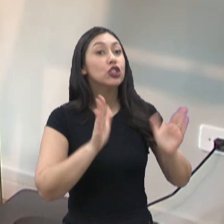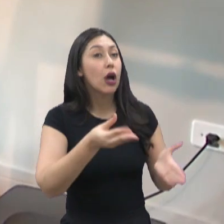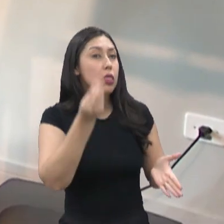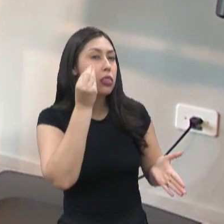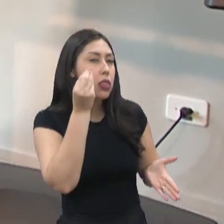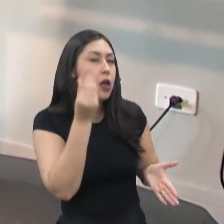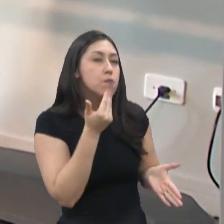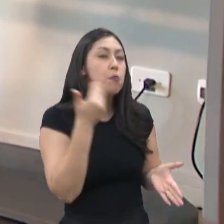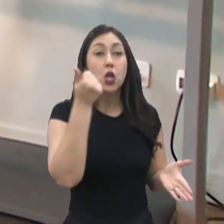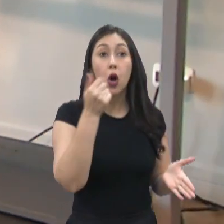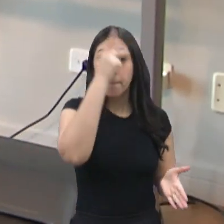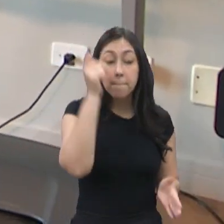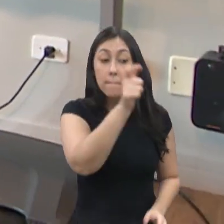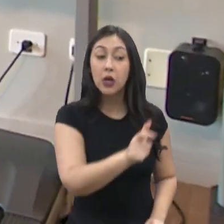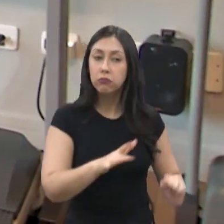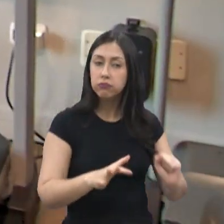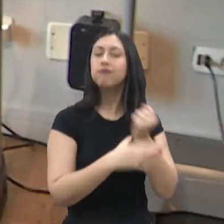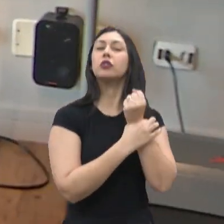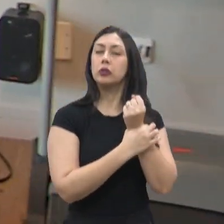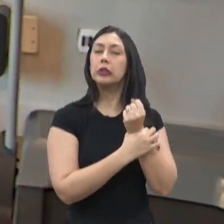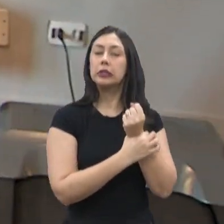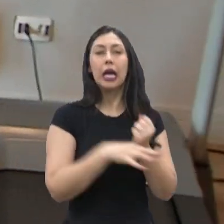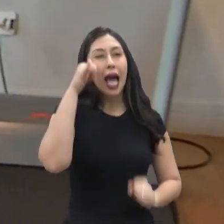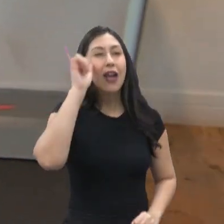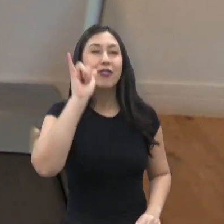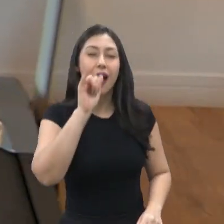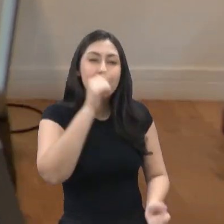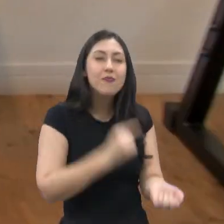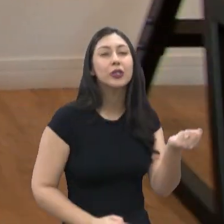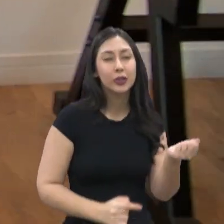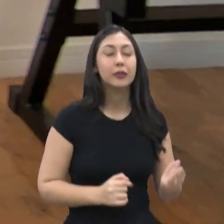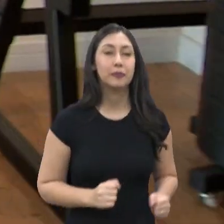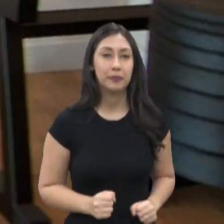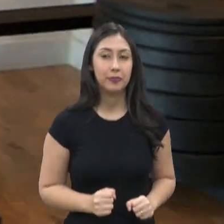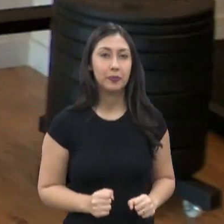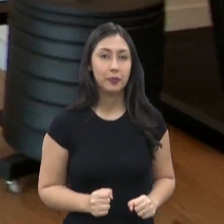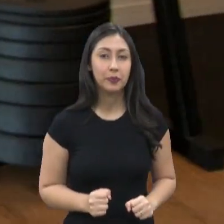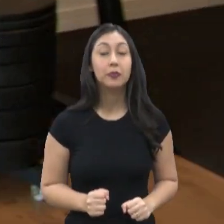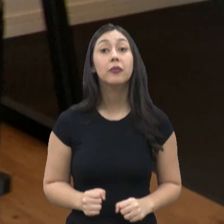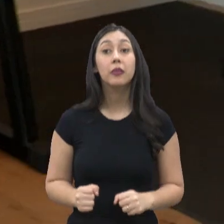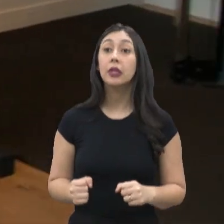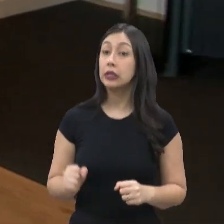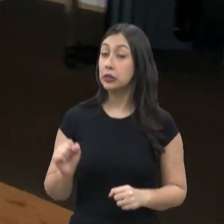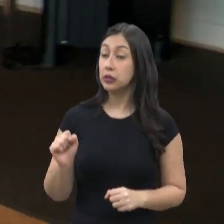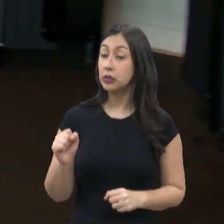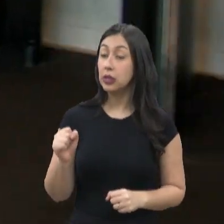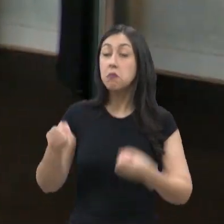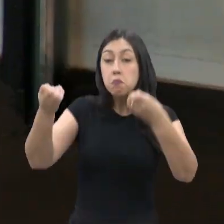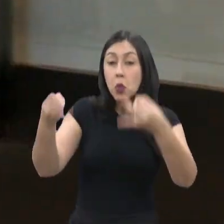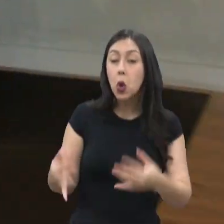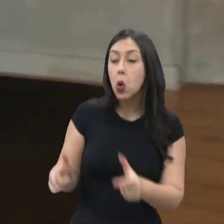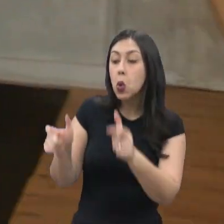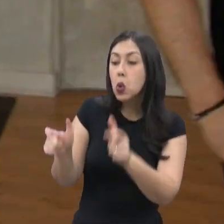segurança, para a pessoa não se machucar. Então, há uma evolução muito grande nessa parte de equipamentos, sem dúvida. Pois é, a gente falou agora sobre as academias, sobre